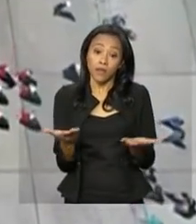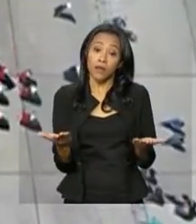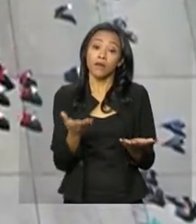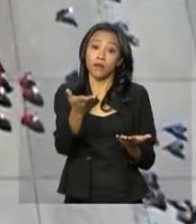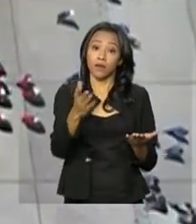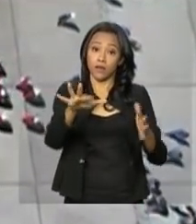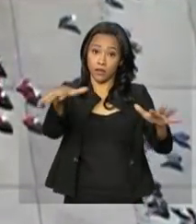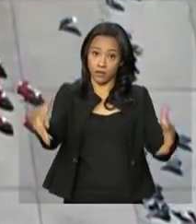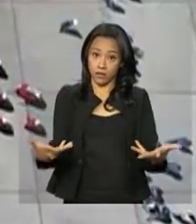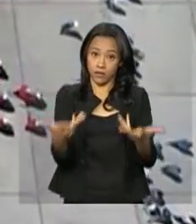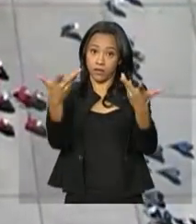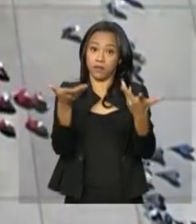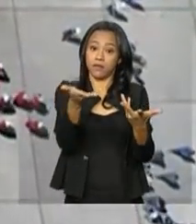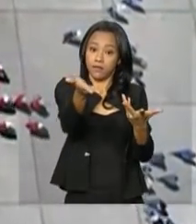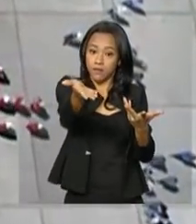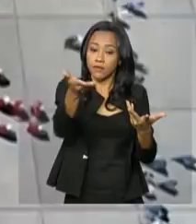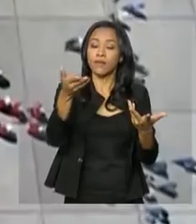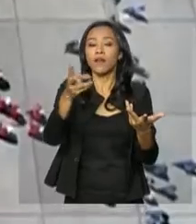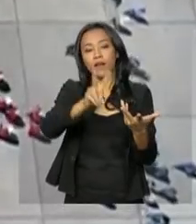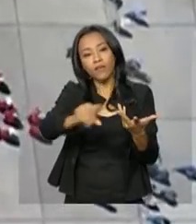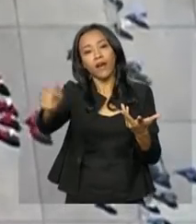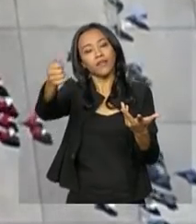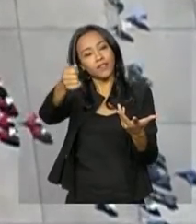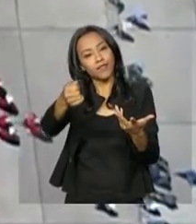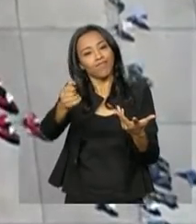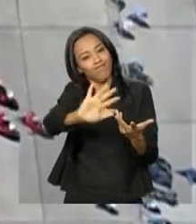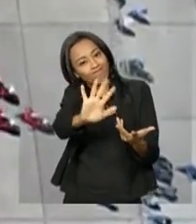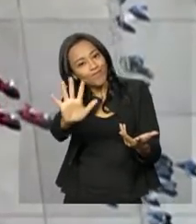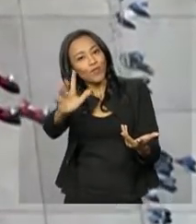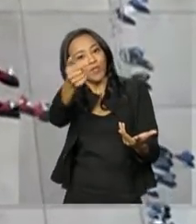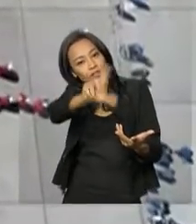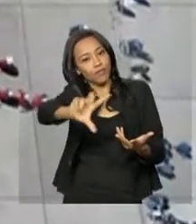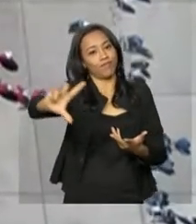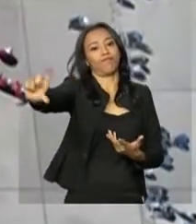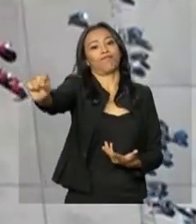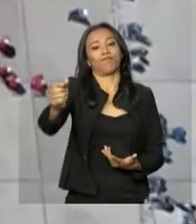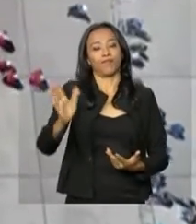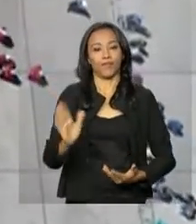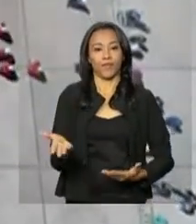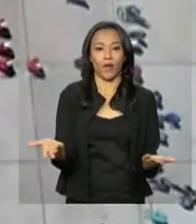cerimonial específico e ele vai se despedir aqui da nossa cerimônia.